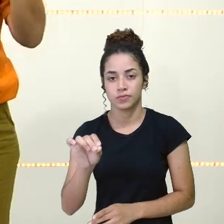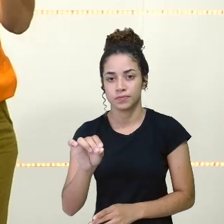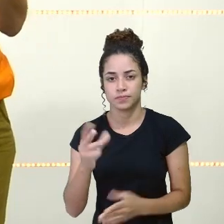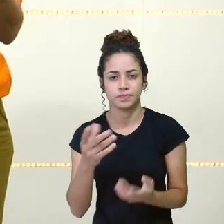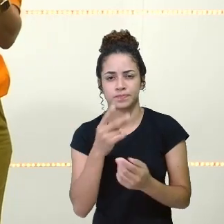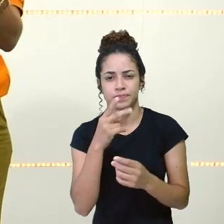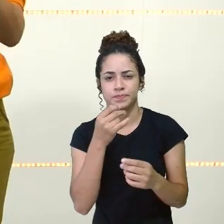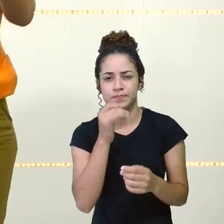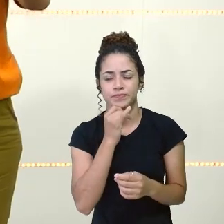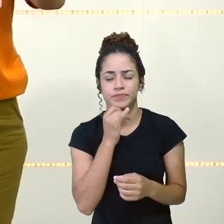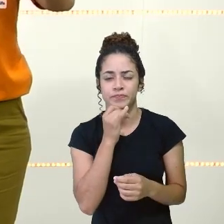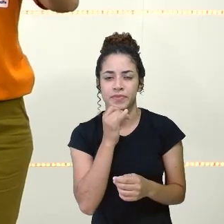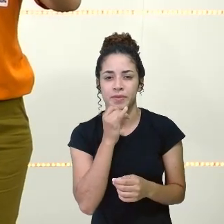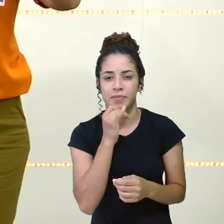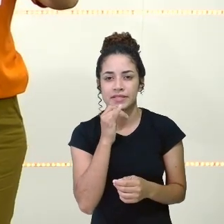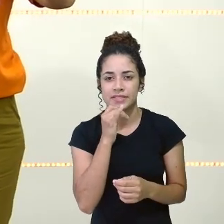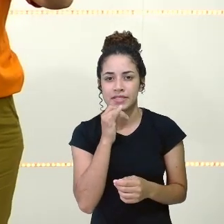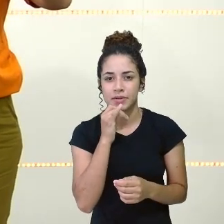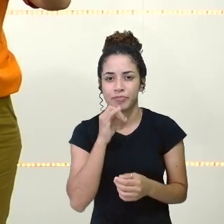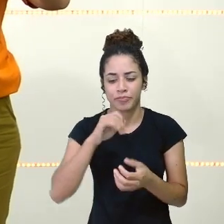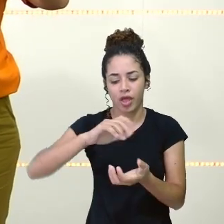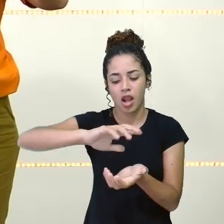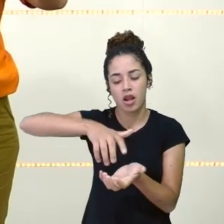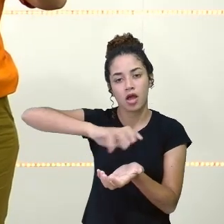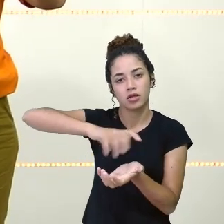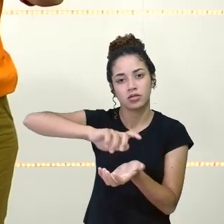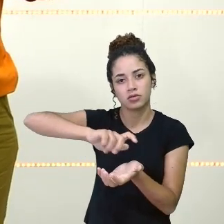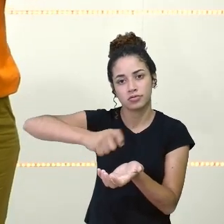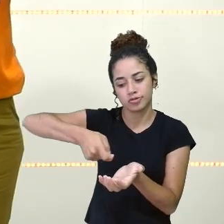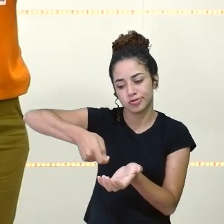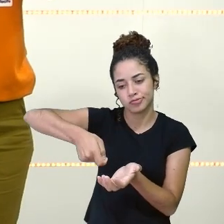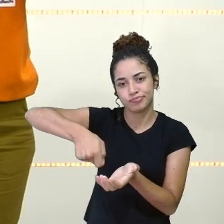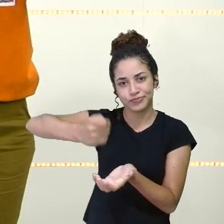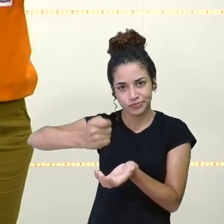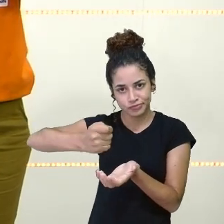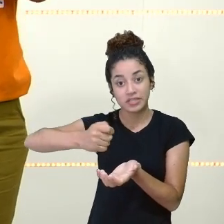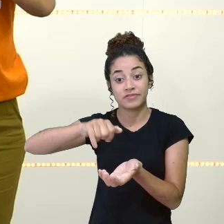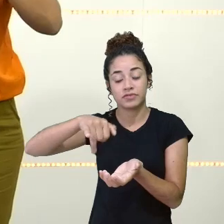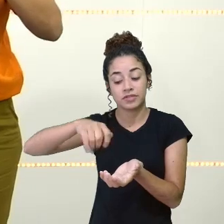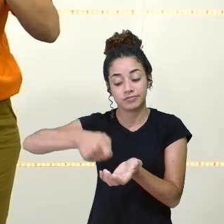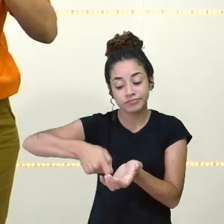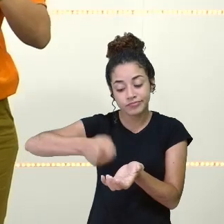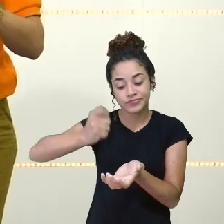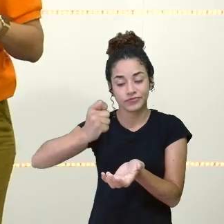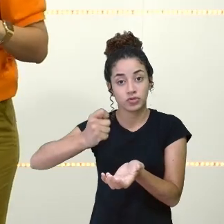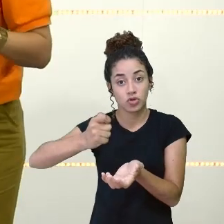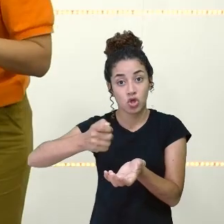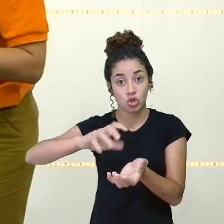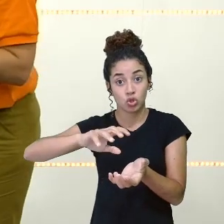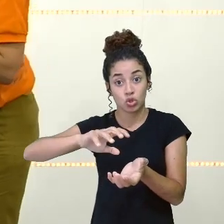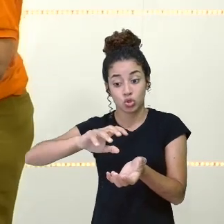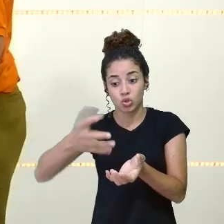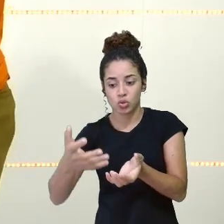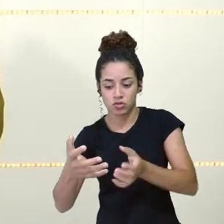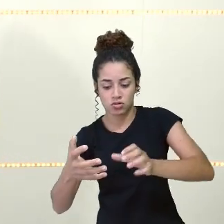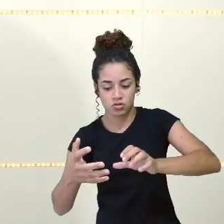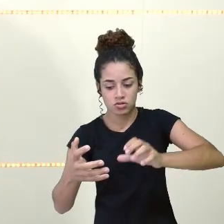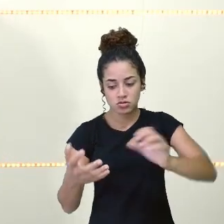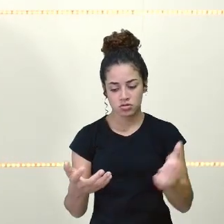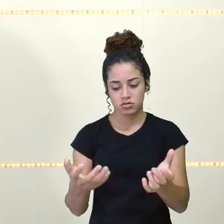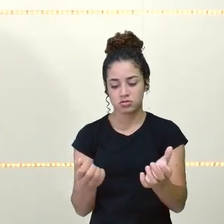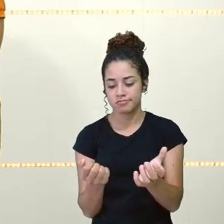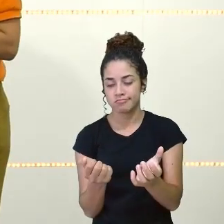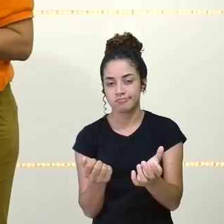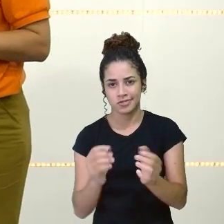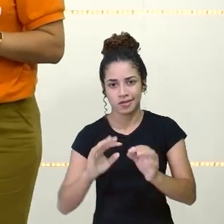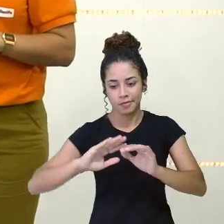exemplo, uma latinha de ervilha. Se você abrir os dois lados, vai encontrar que tipo de